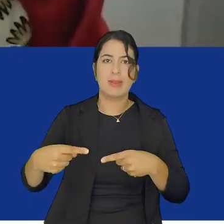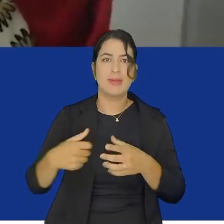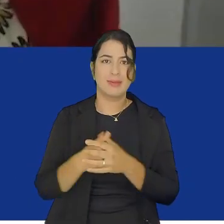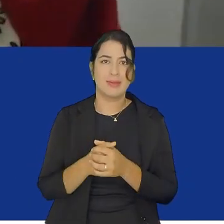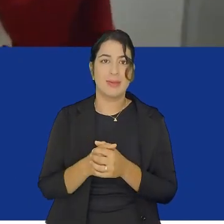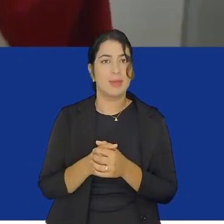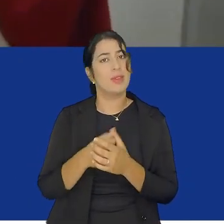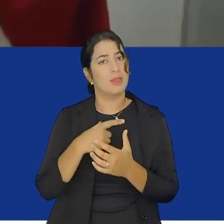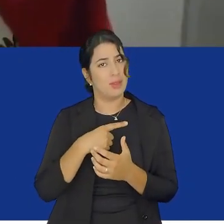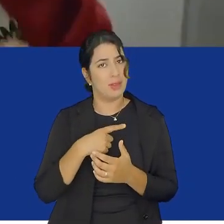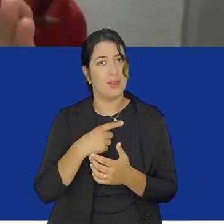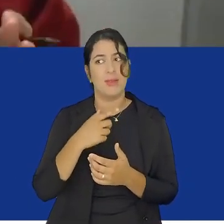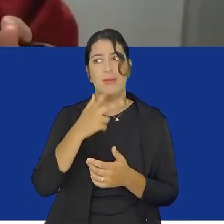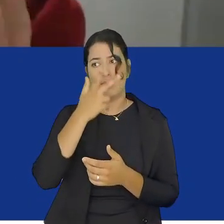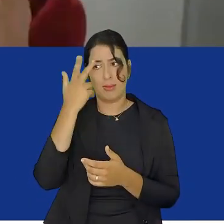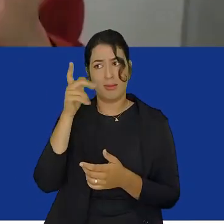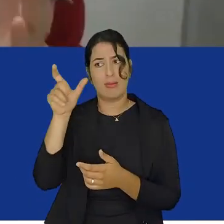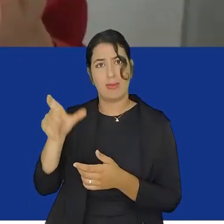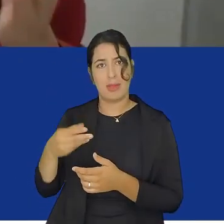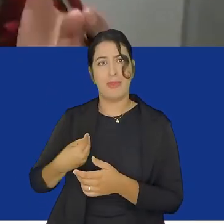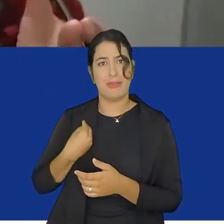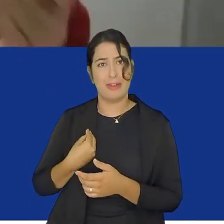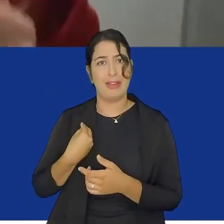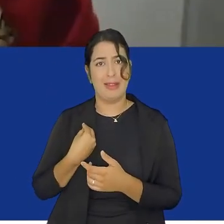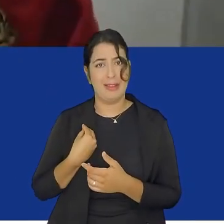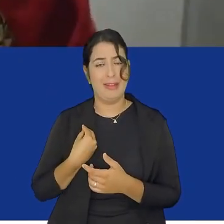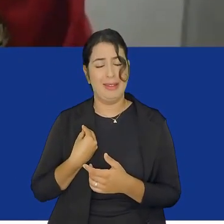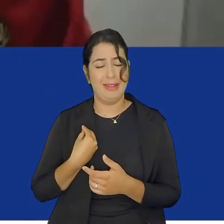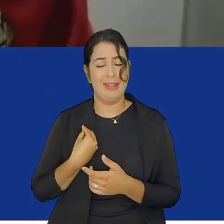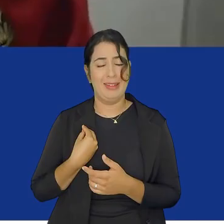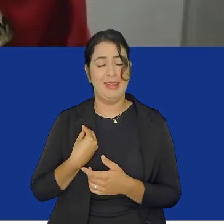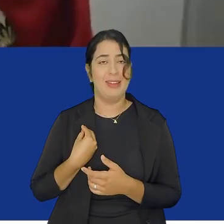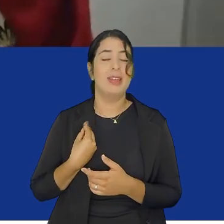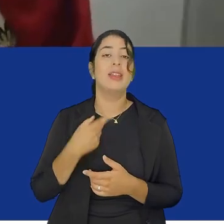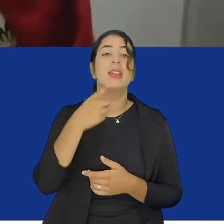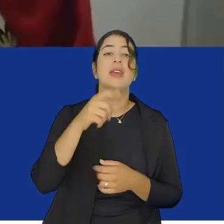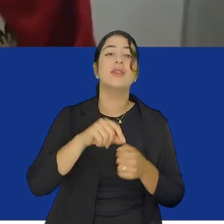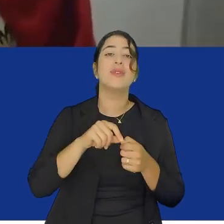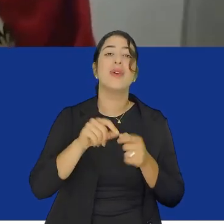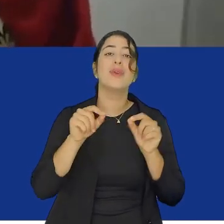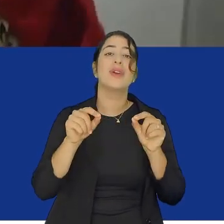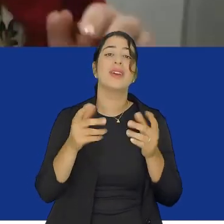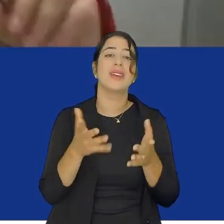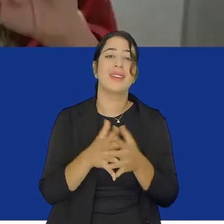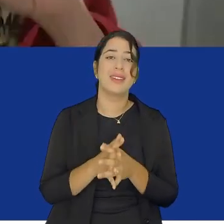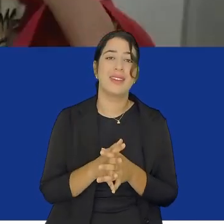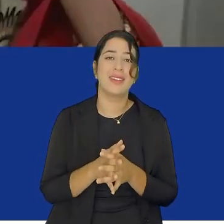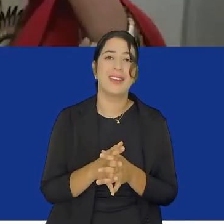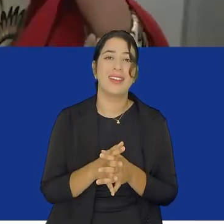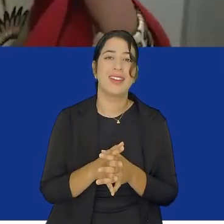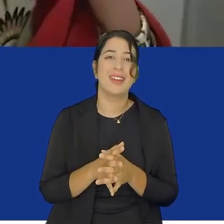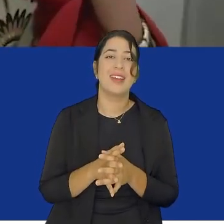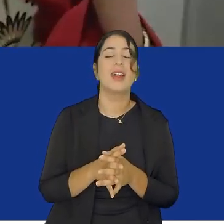laranja? Essas pessoas existem, é pouco, mas existem. O que você faz? A gente volta lá